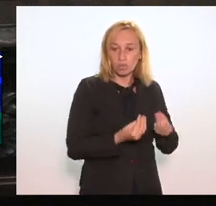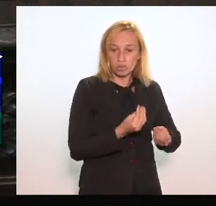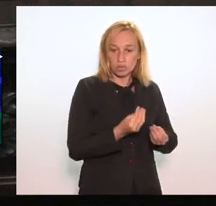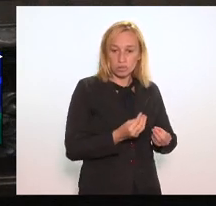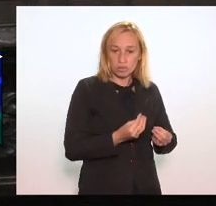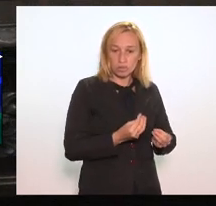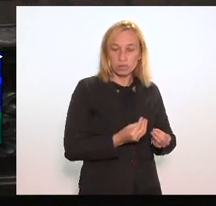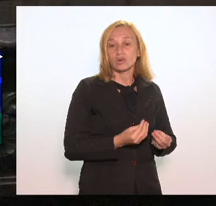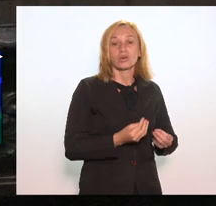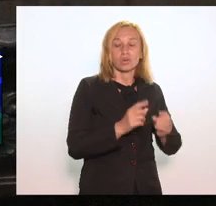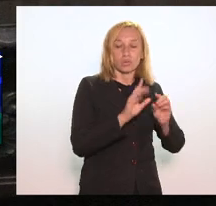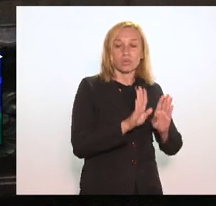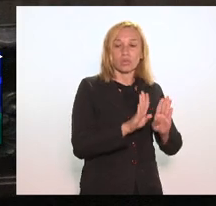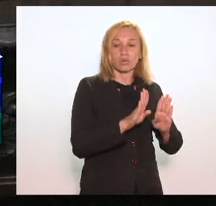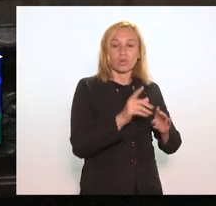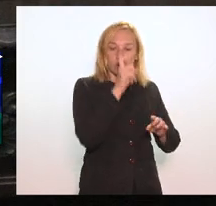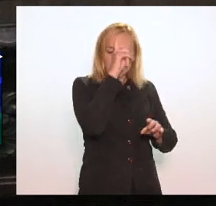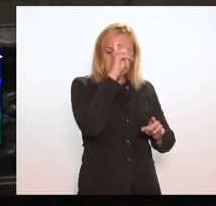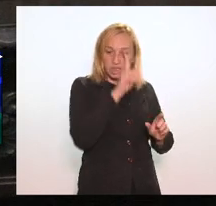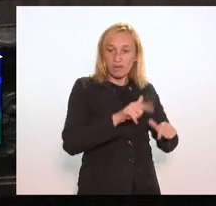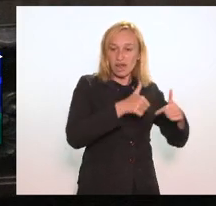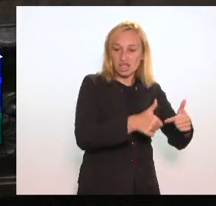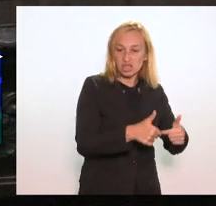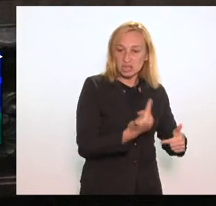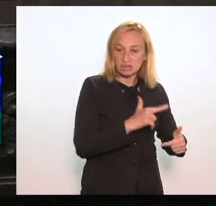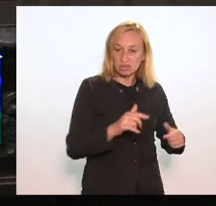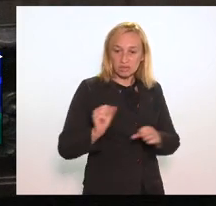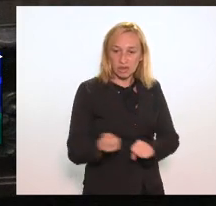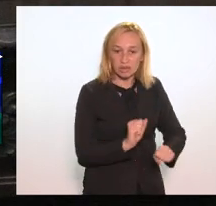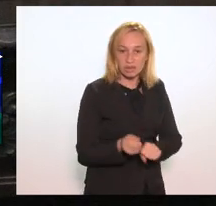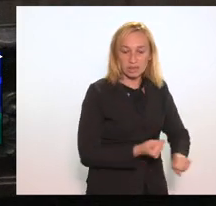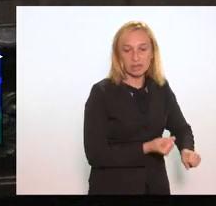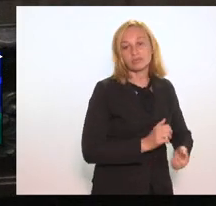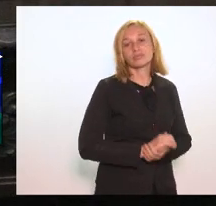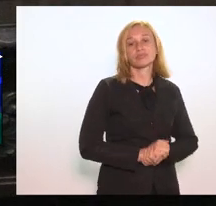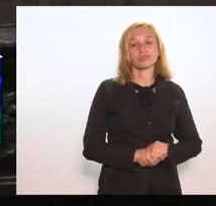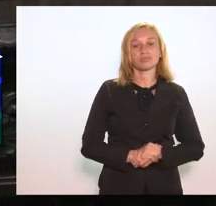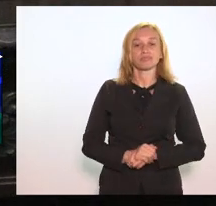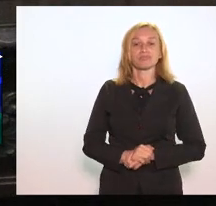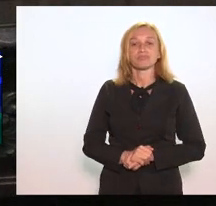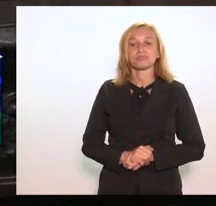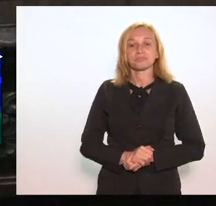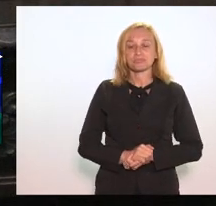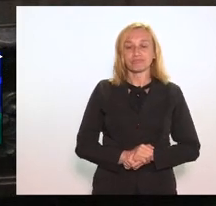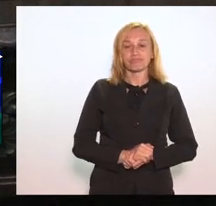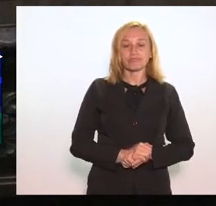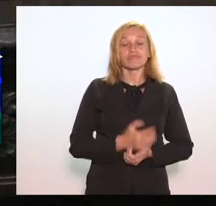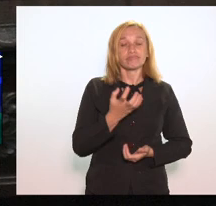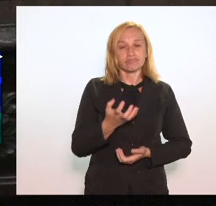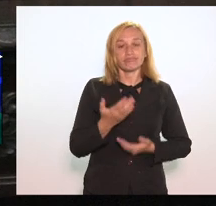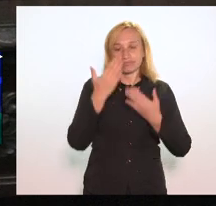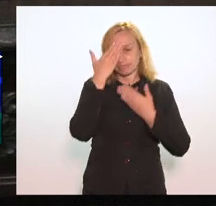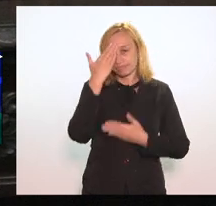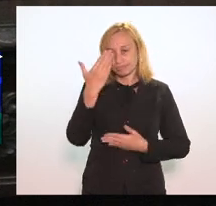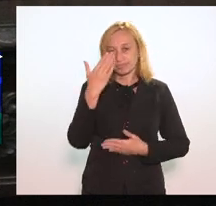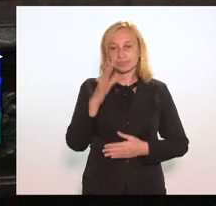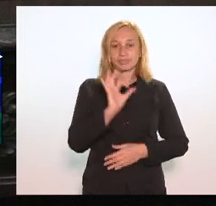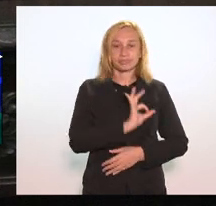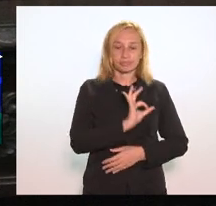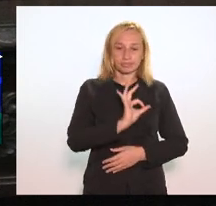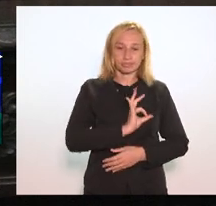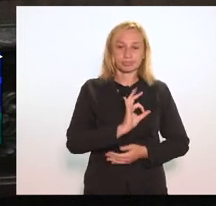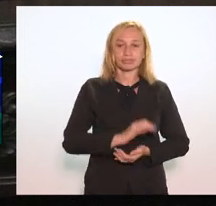como aí sentar na mesa e que é médica meu grande amigo Pedro Ricardo eu quero agradecer os